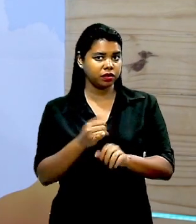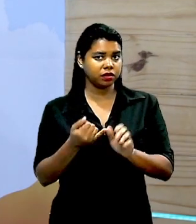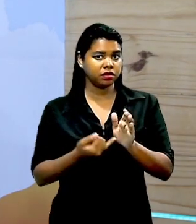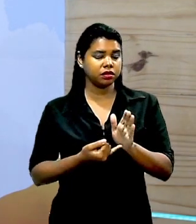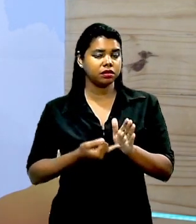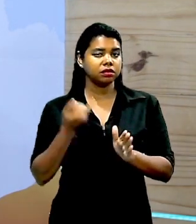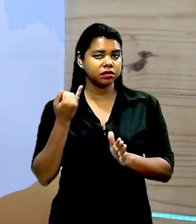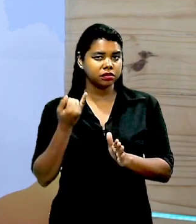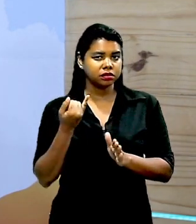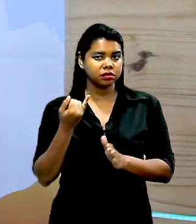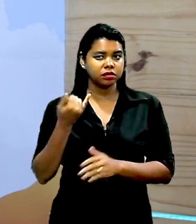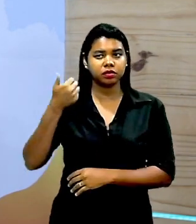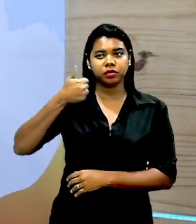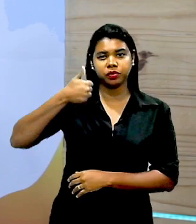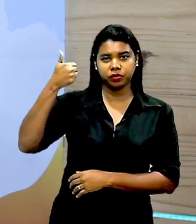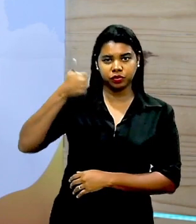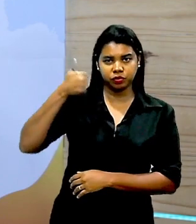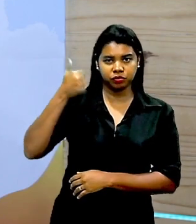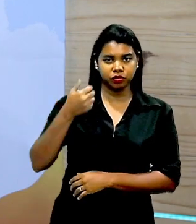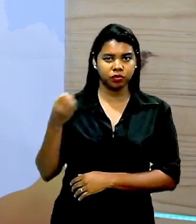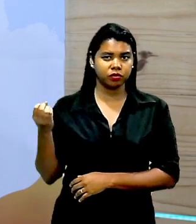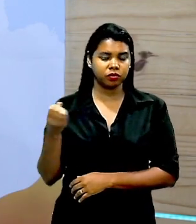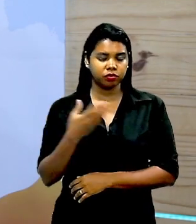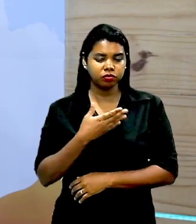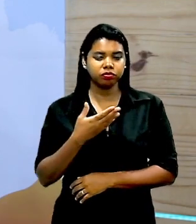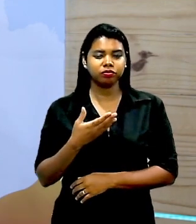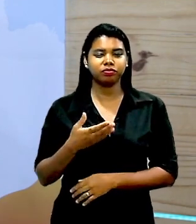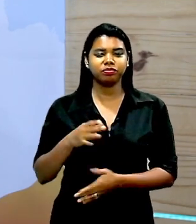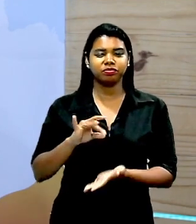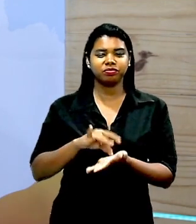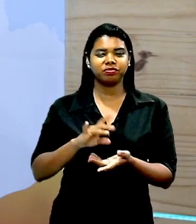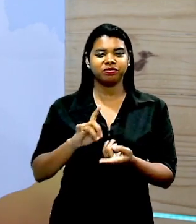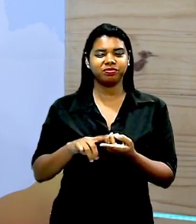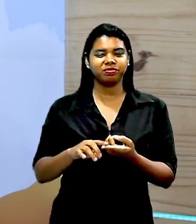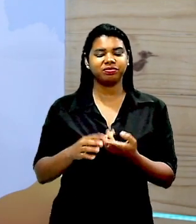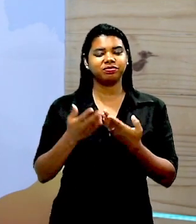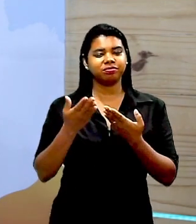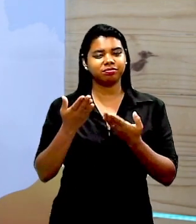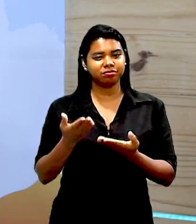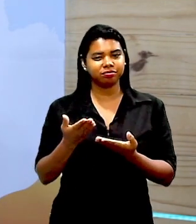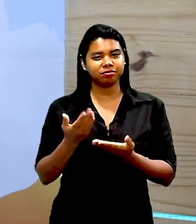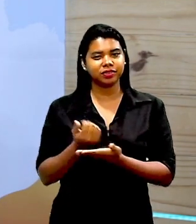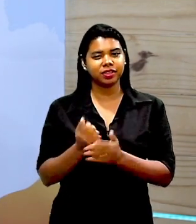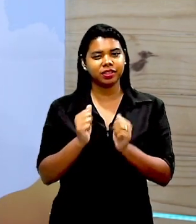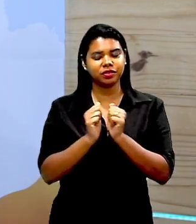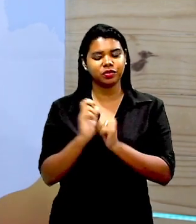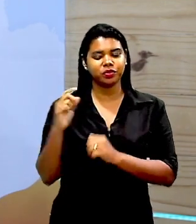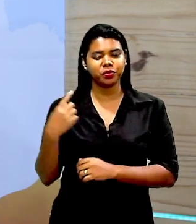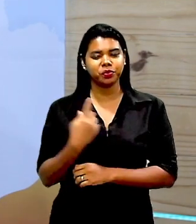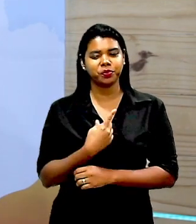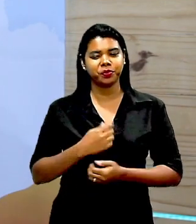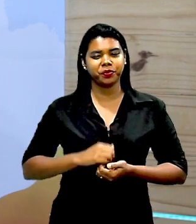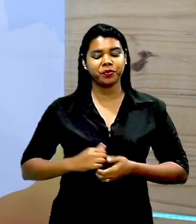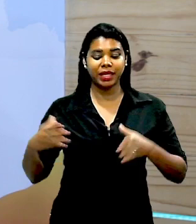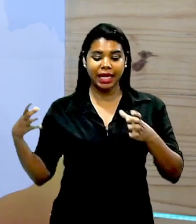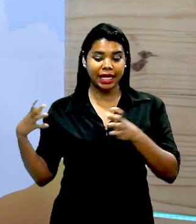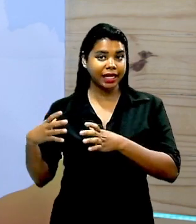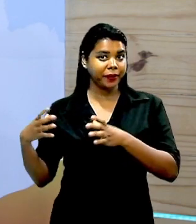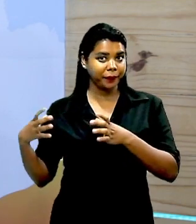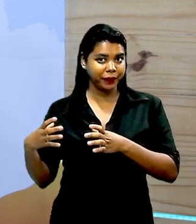inscrição, toca no sininho para receber novas notificações. E você vai estar plugado conosco, tá bom? Nossa equipe de